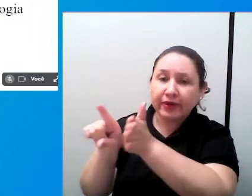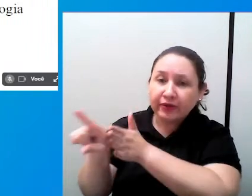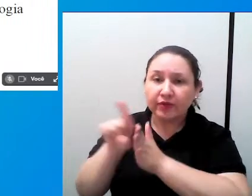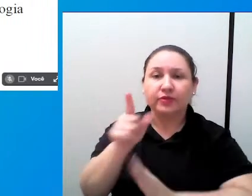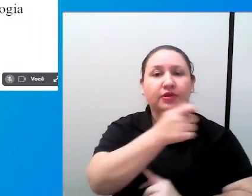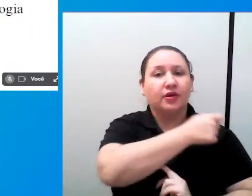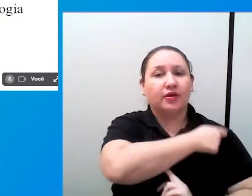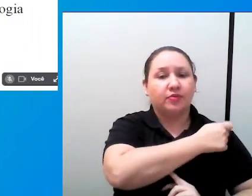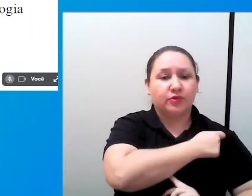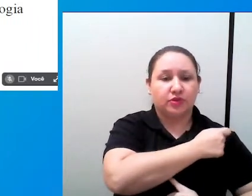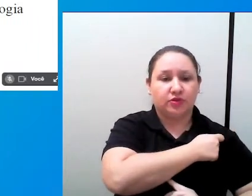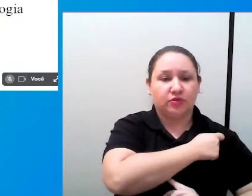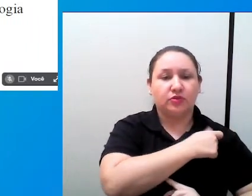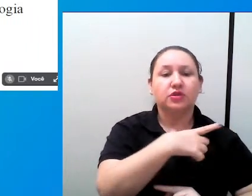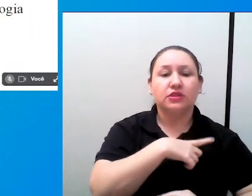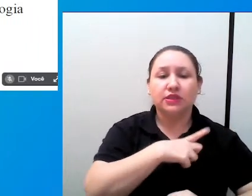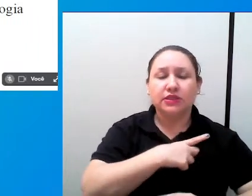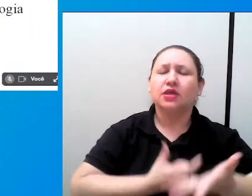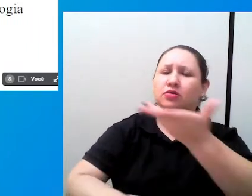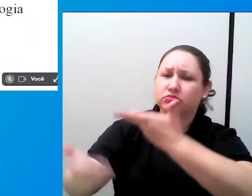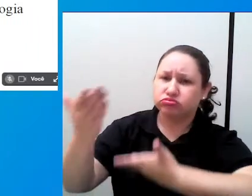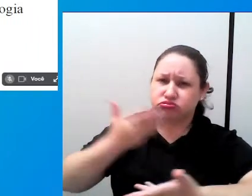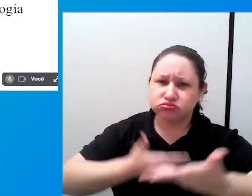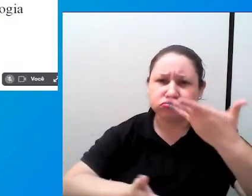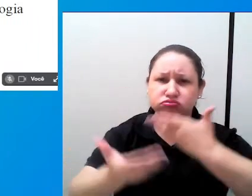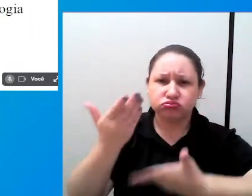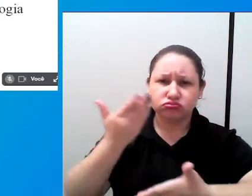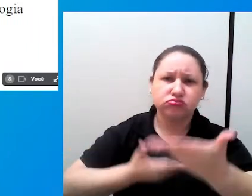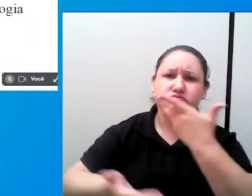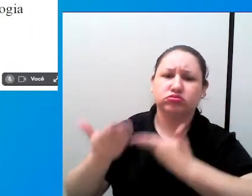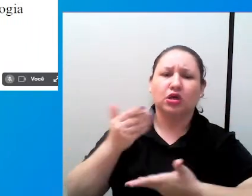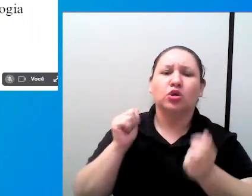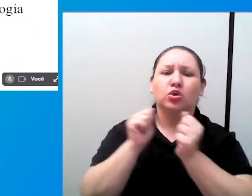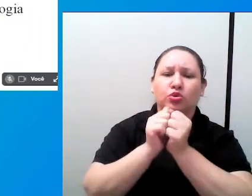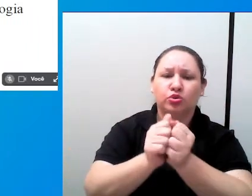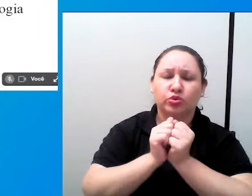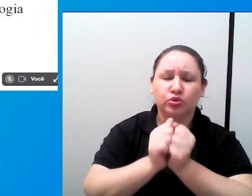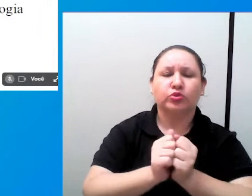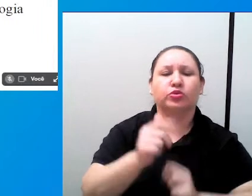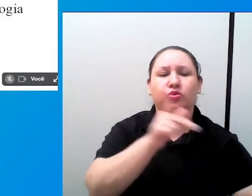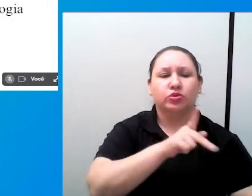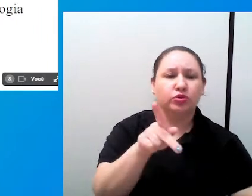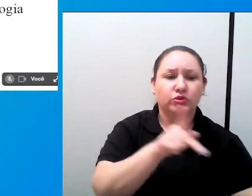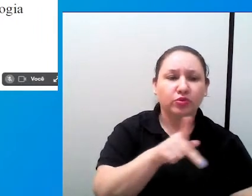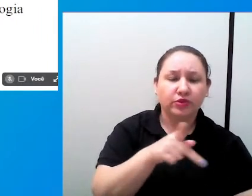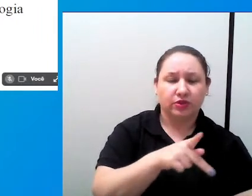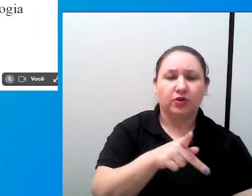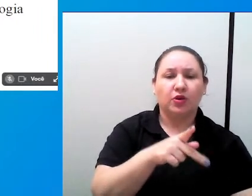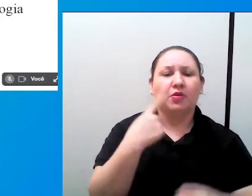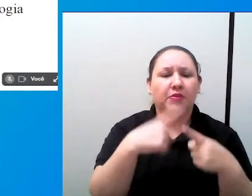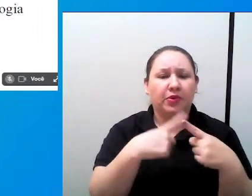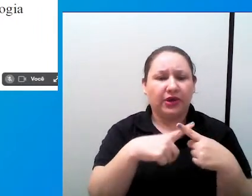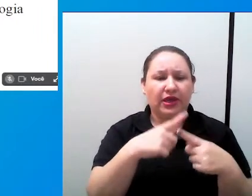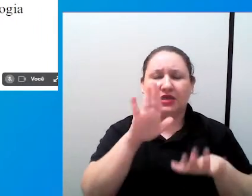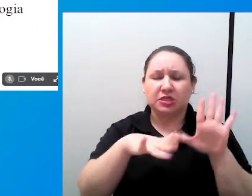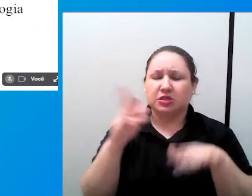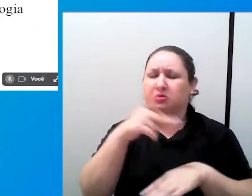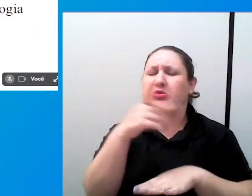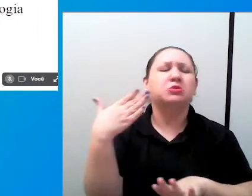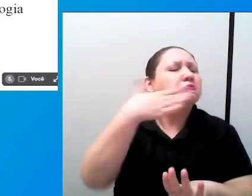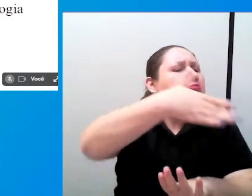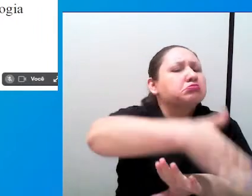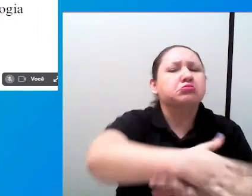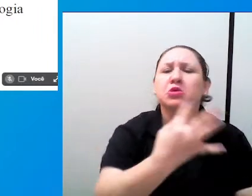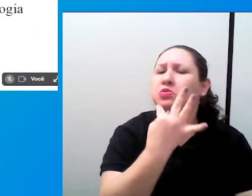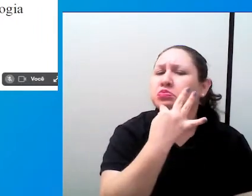uma formação que a gente tem que estar priorizando para os professores participar, porque os professores chegam aqui e eles não sabem, eles não chegam sabendo como é a dinâmica,